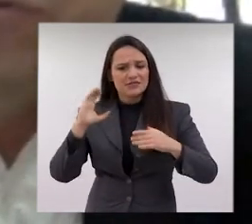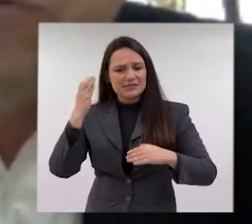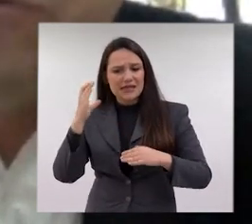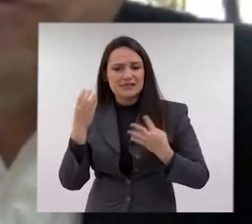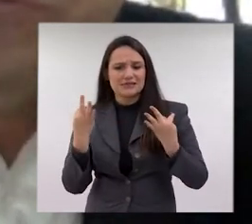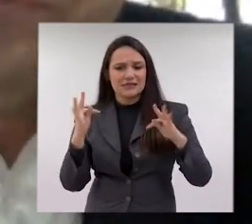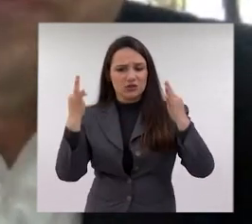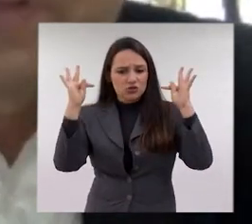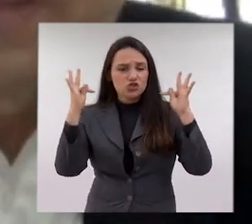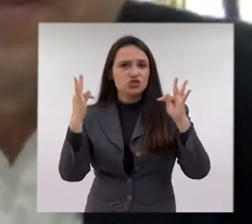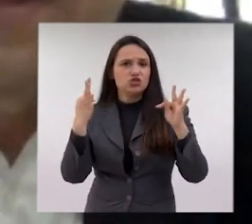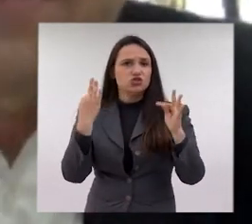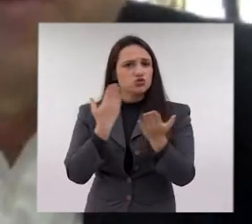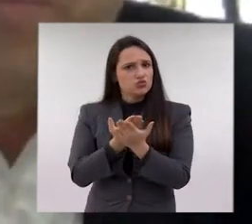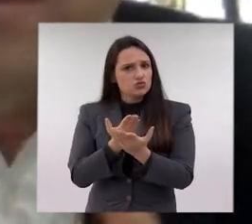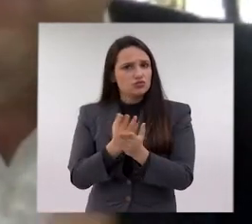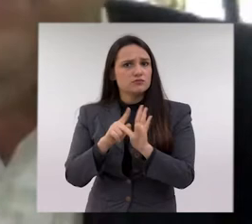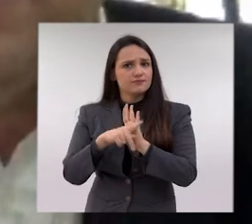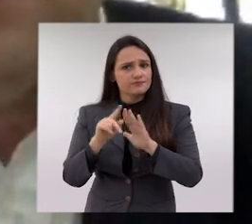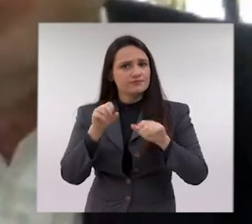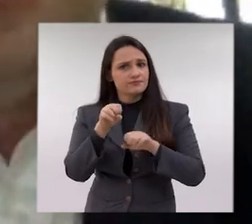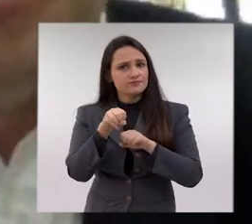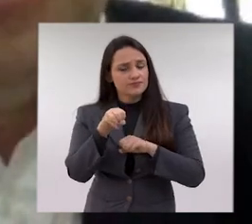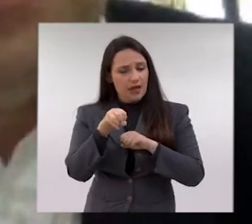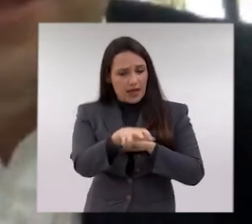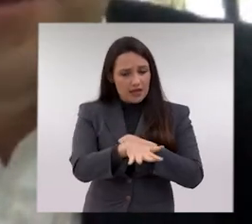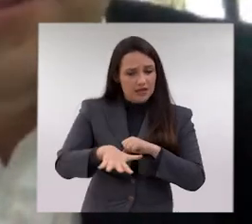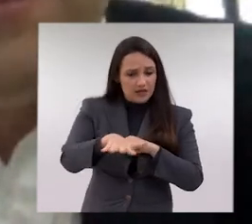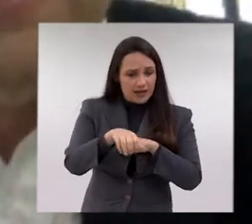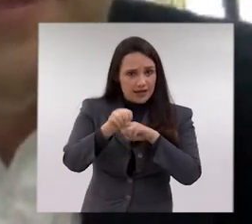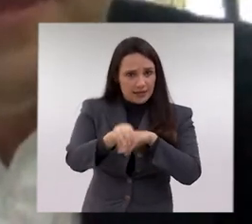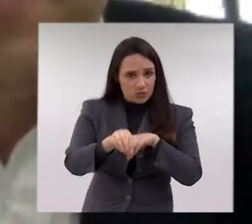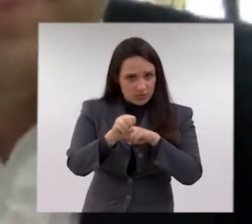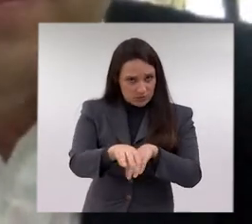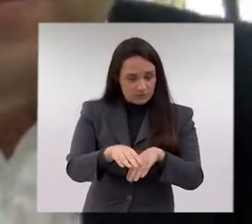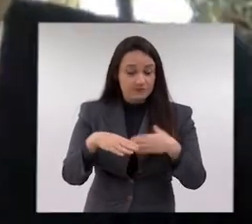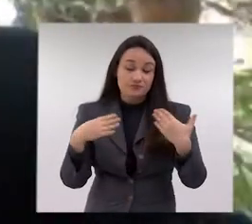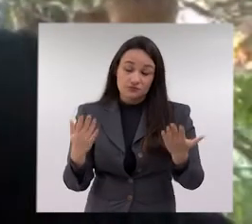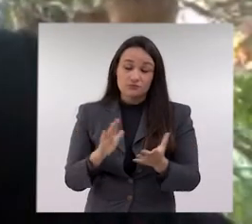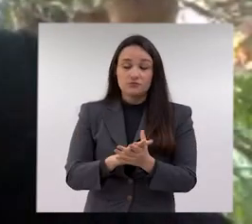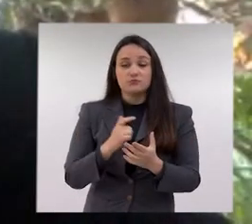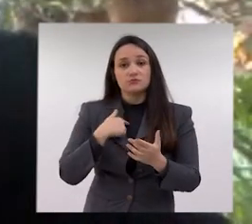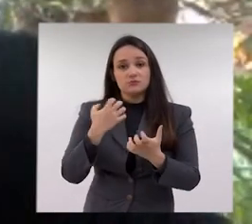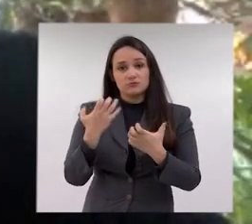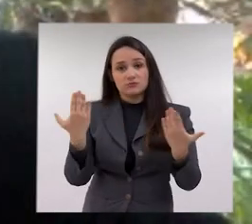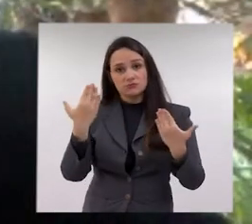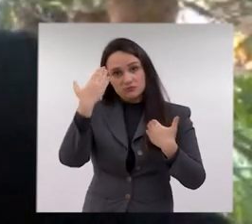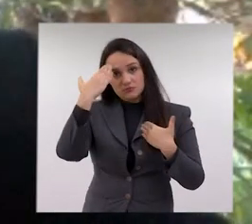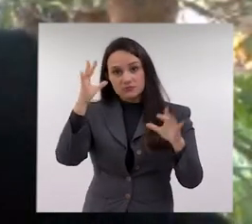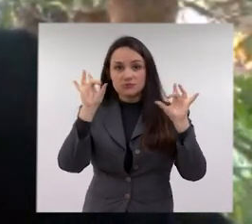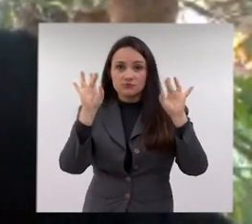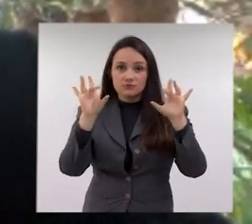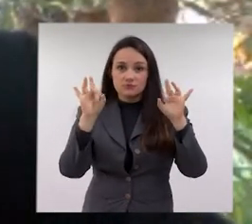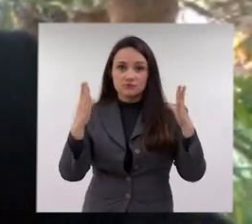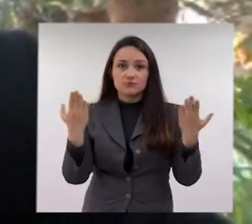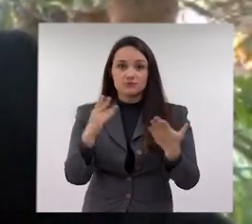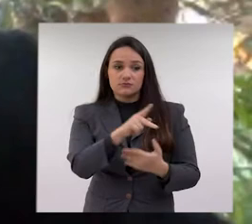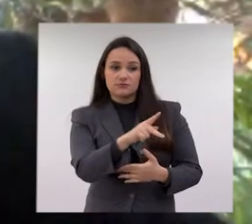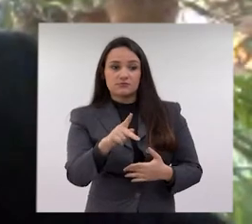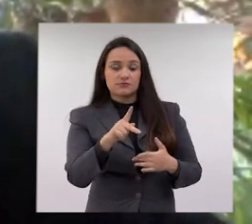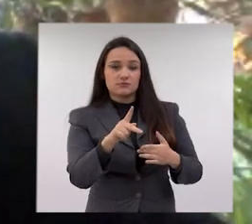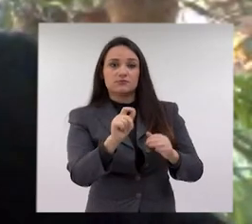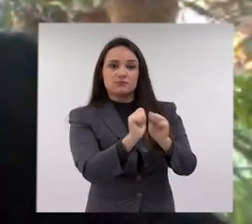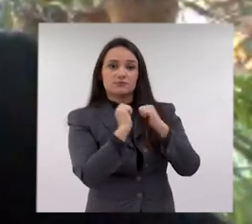nosso Mato Grosso do Sul. E nesse momento, nesse dia de hoje, eu quero agradecer, em especial, ao nosso